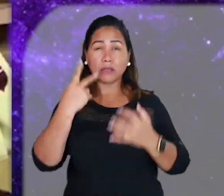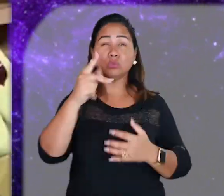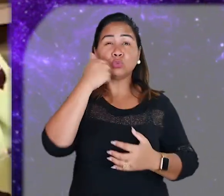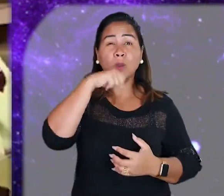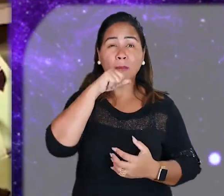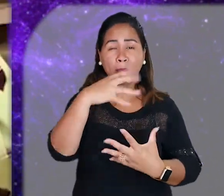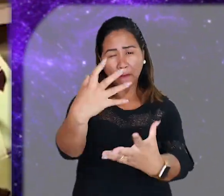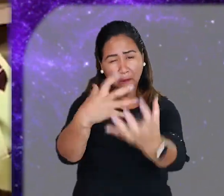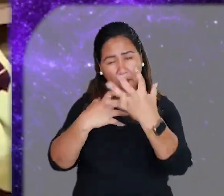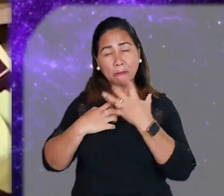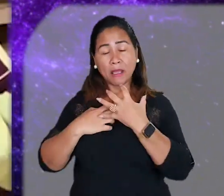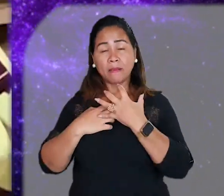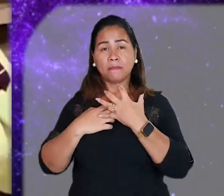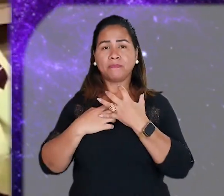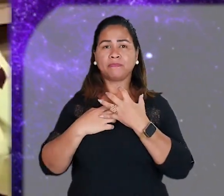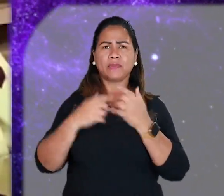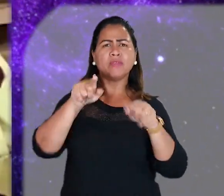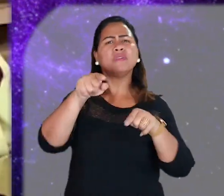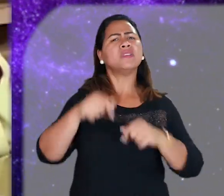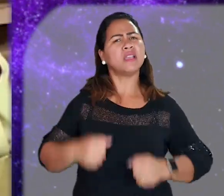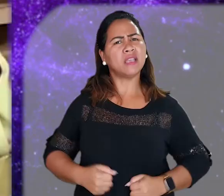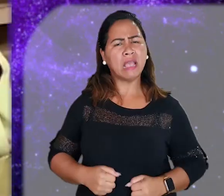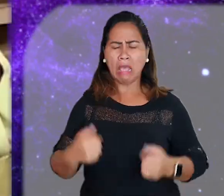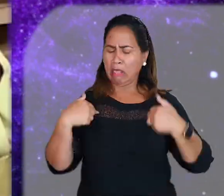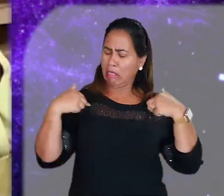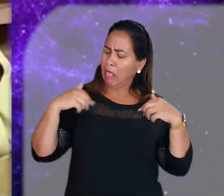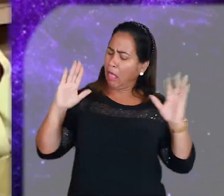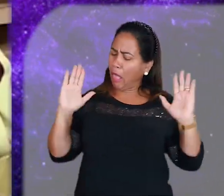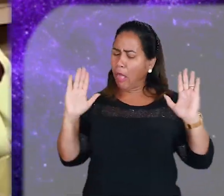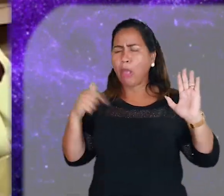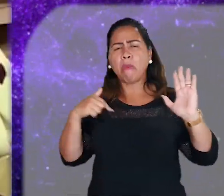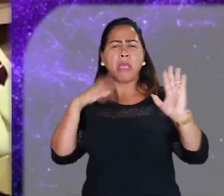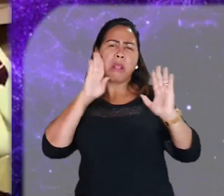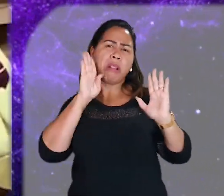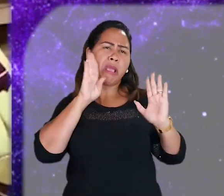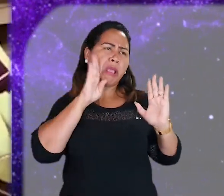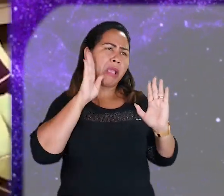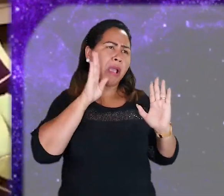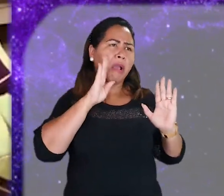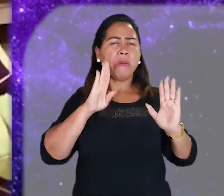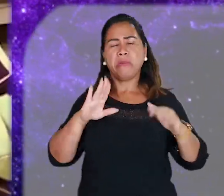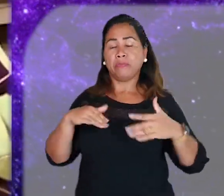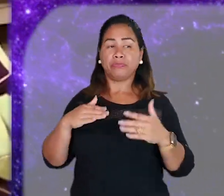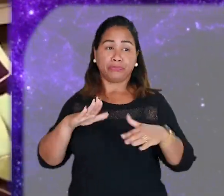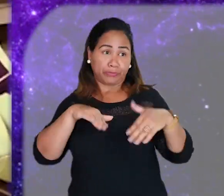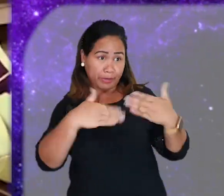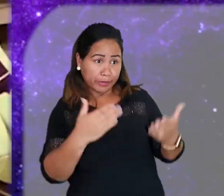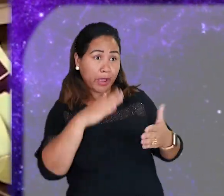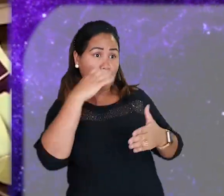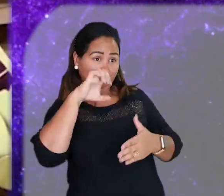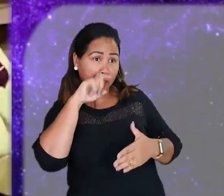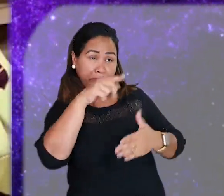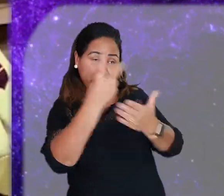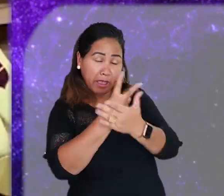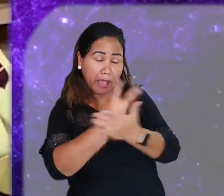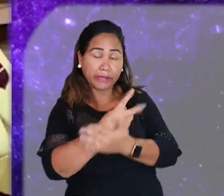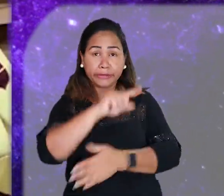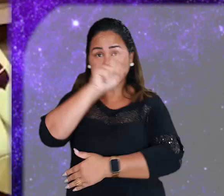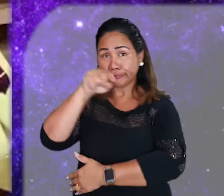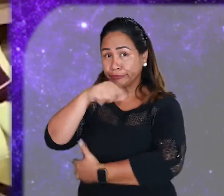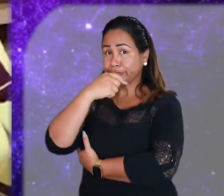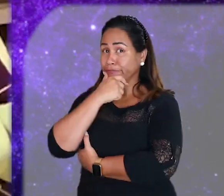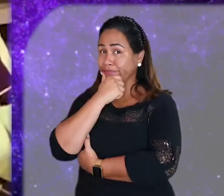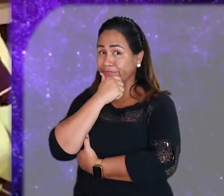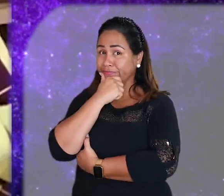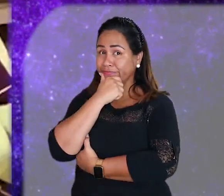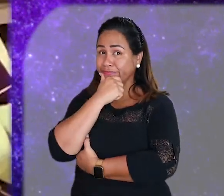e você não eu fui legal Então minha mestra querida caiu por